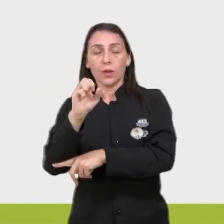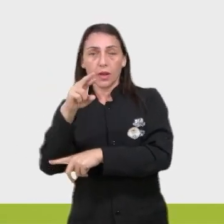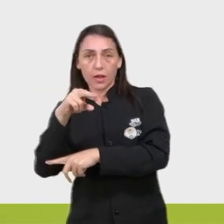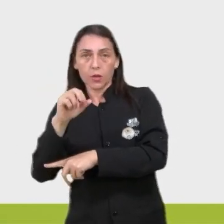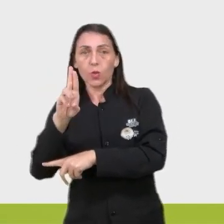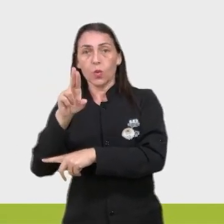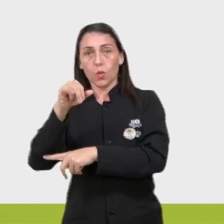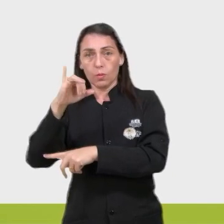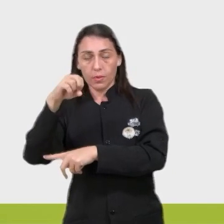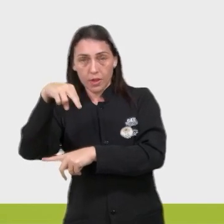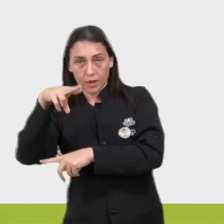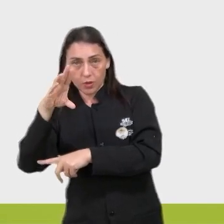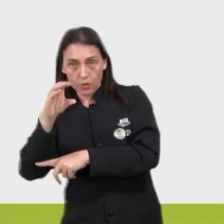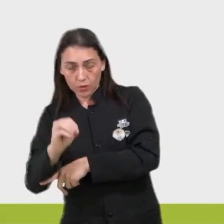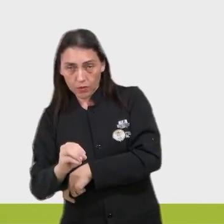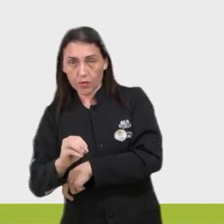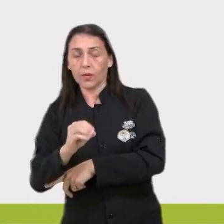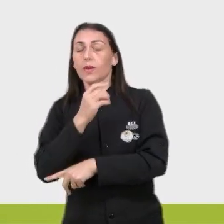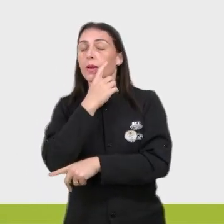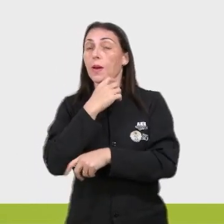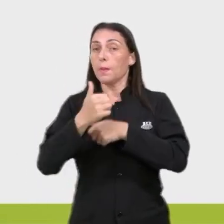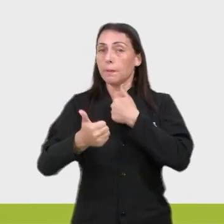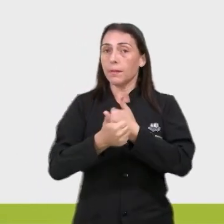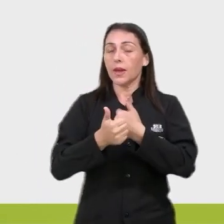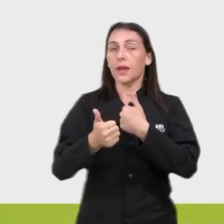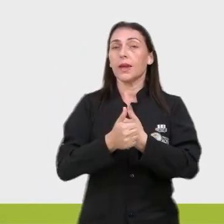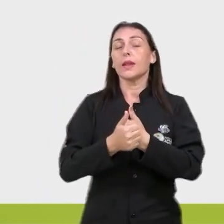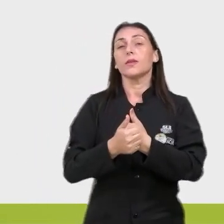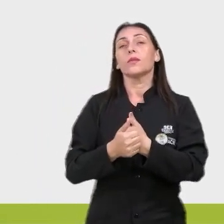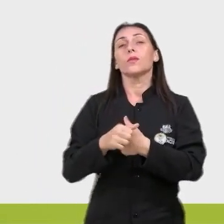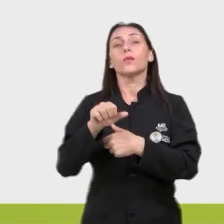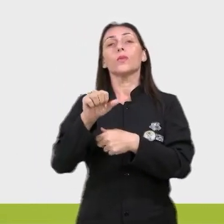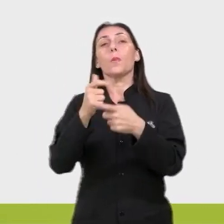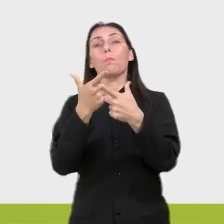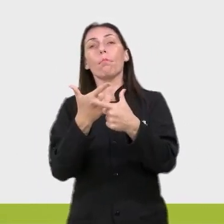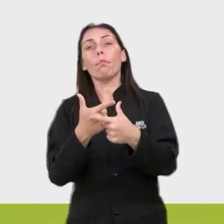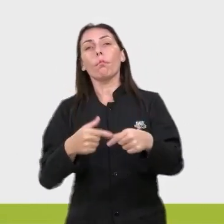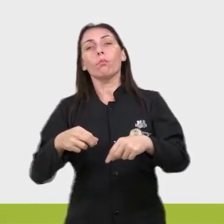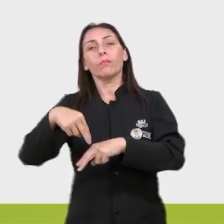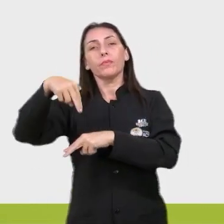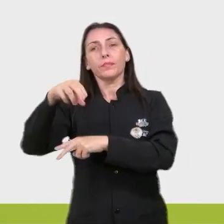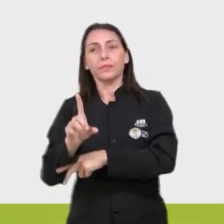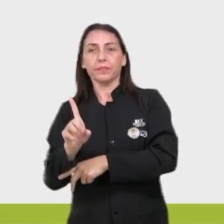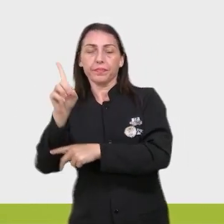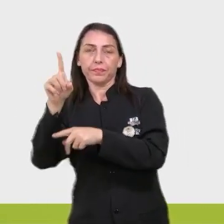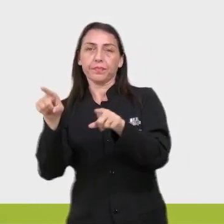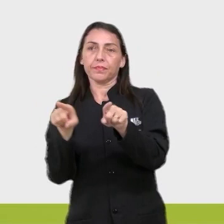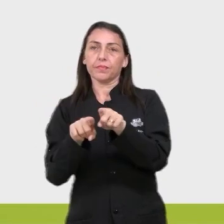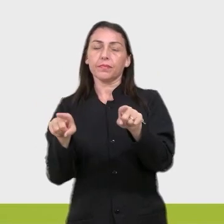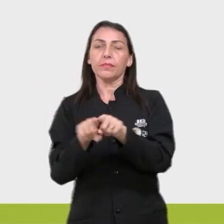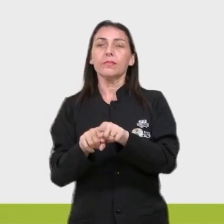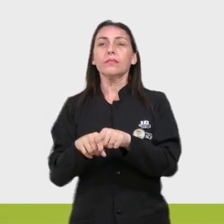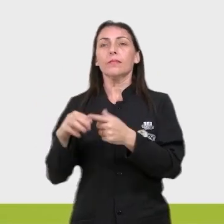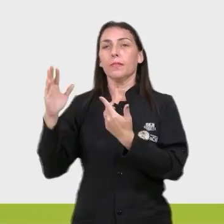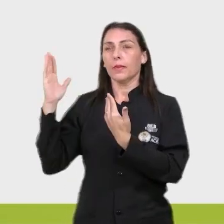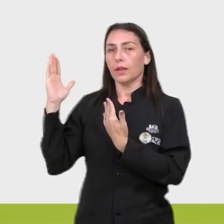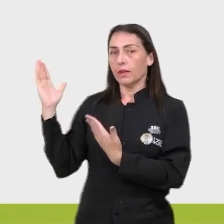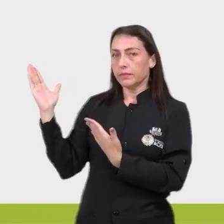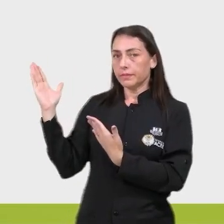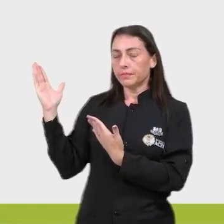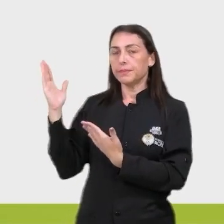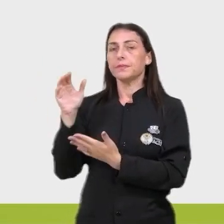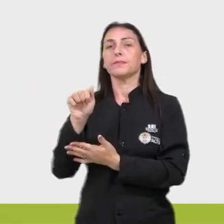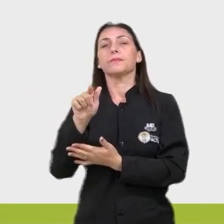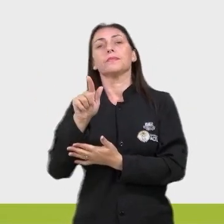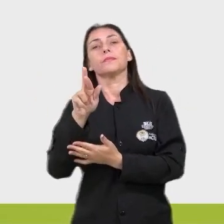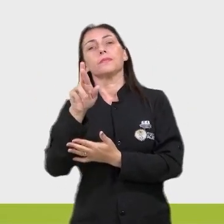tropical atlântica, tá? Então, próxima aí do sertão nordestino. E também, essa faixa de transição do Agreste